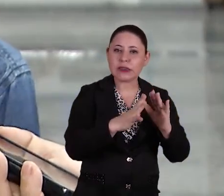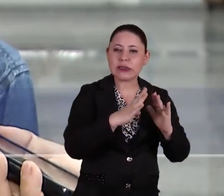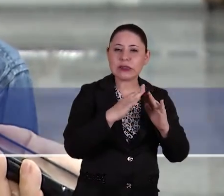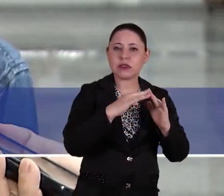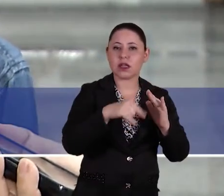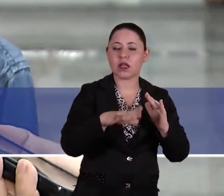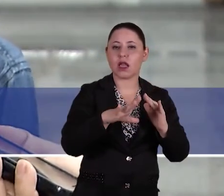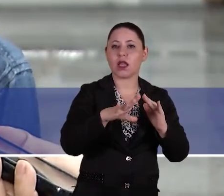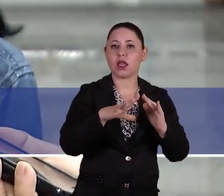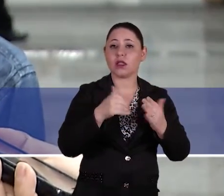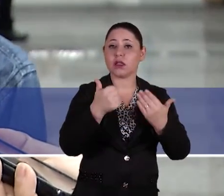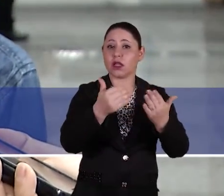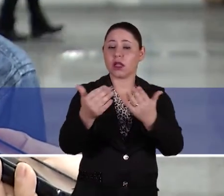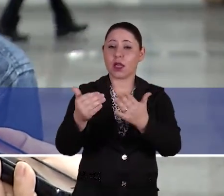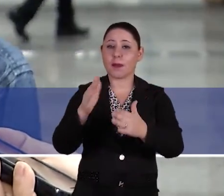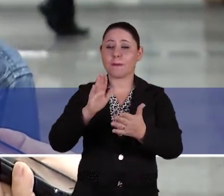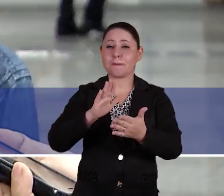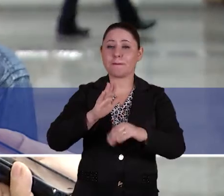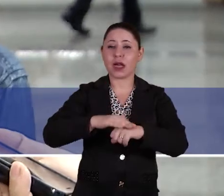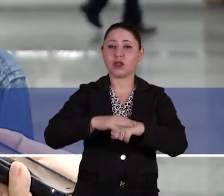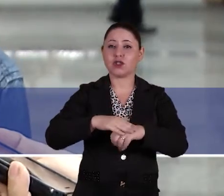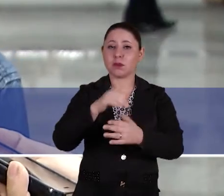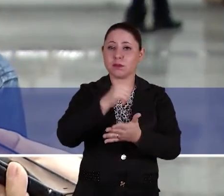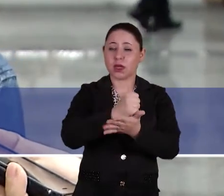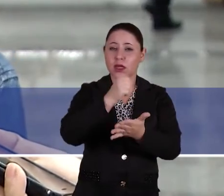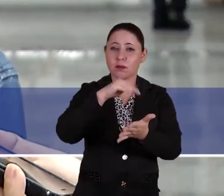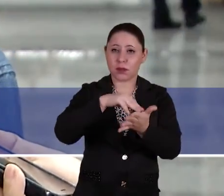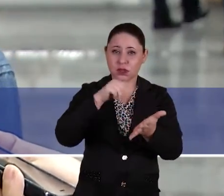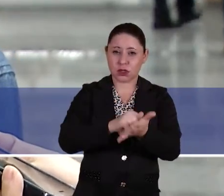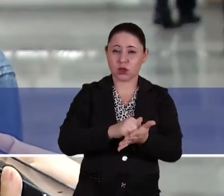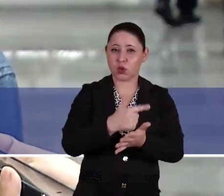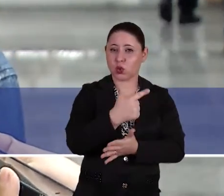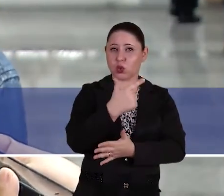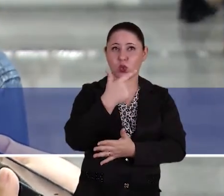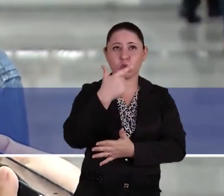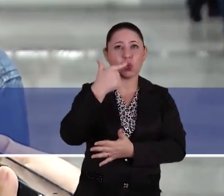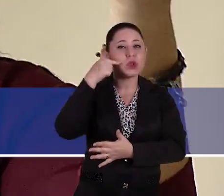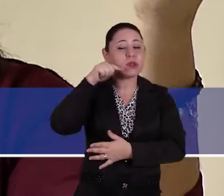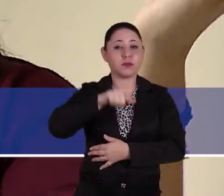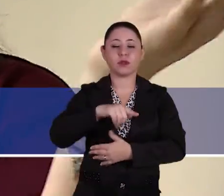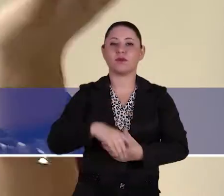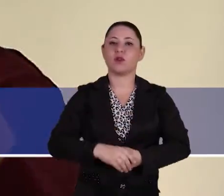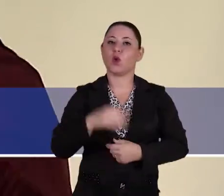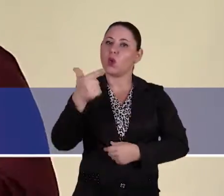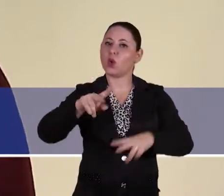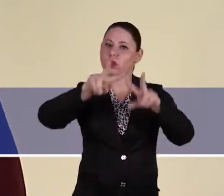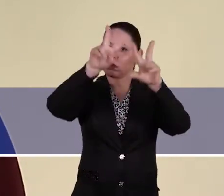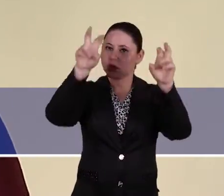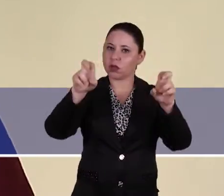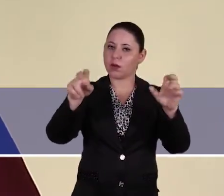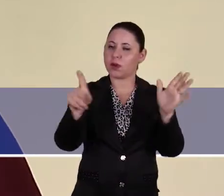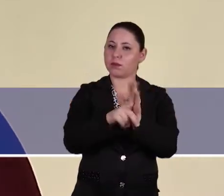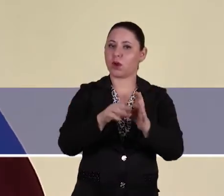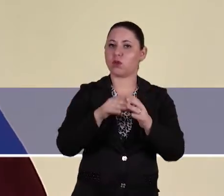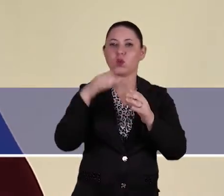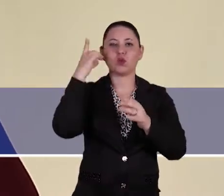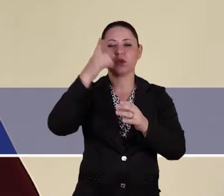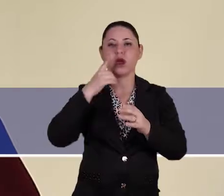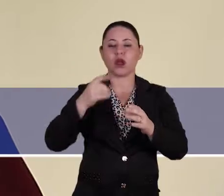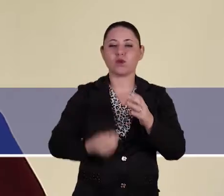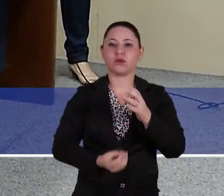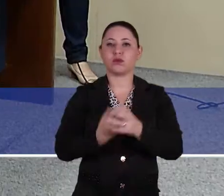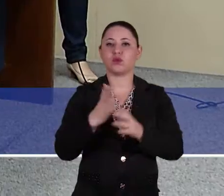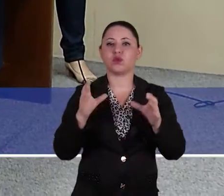entregar até 2.000 matrículas individualizadas em nome do beneficiário já. Outro tema discutido pelos membros da frente